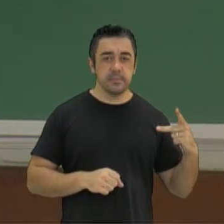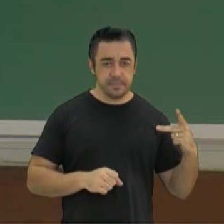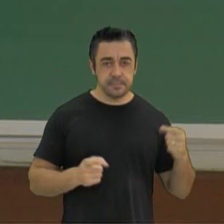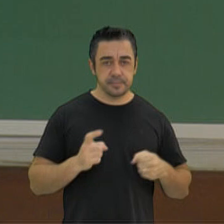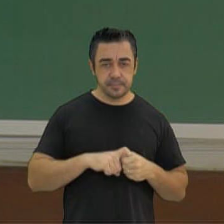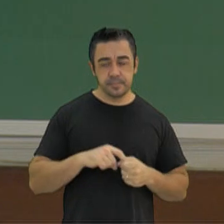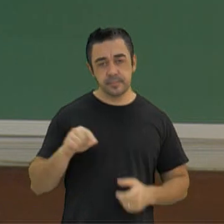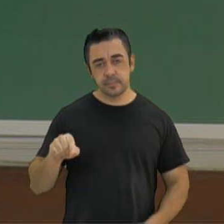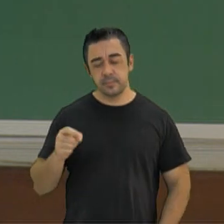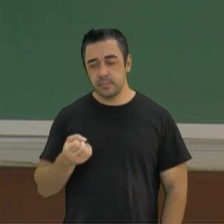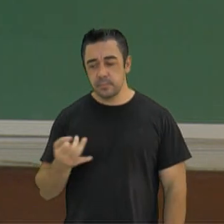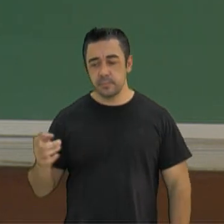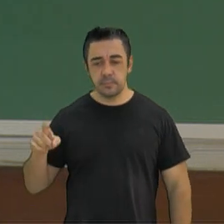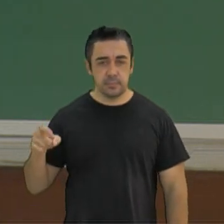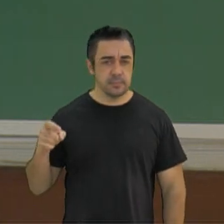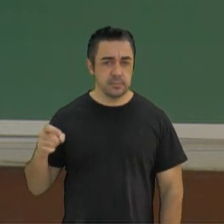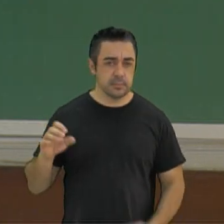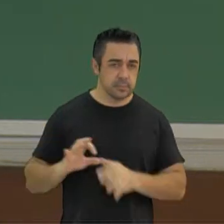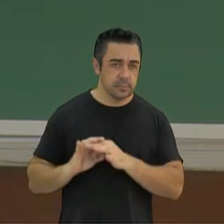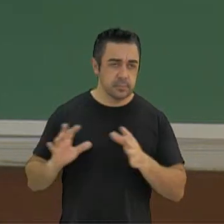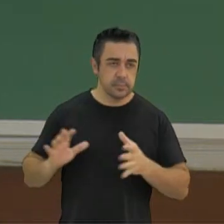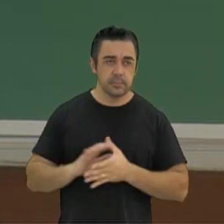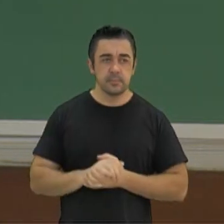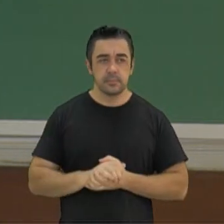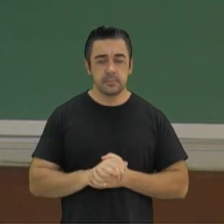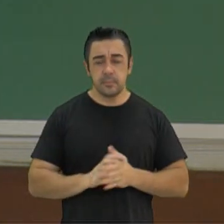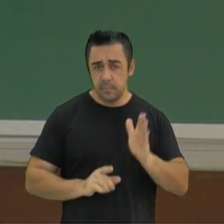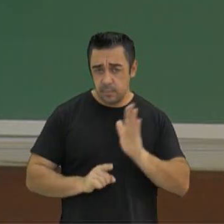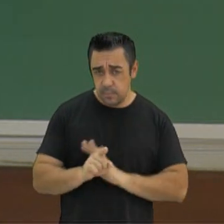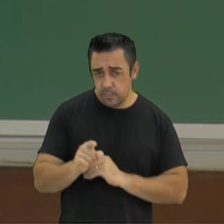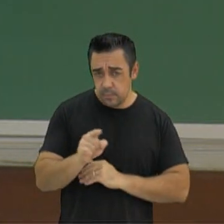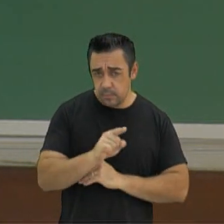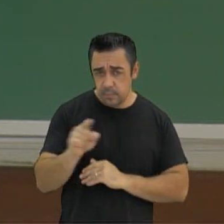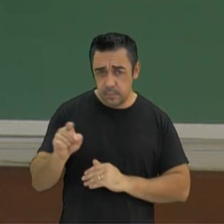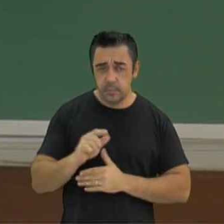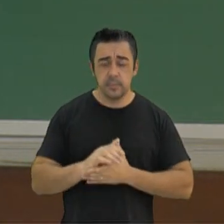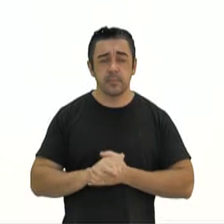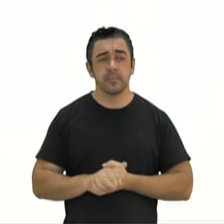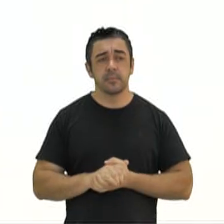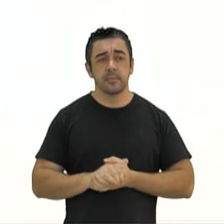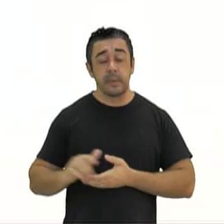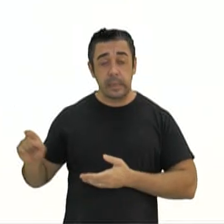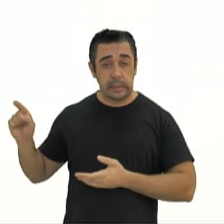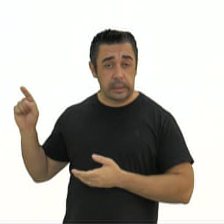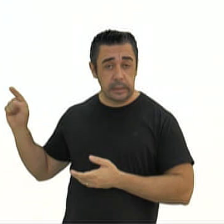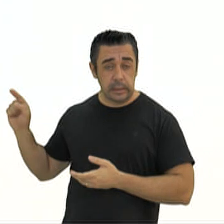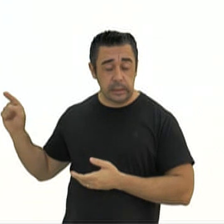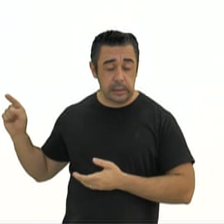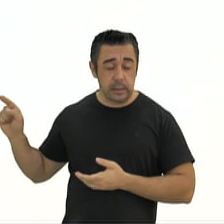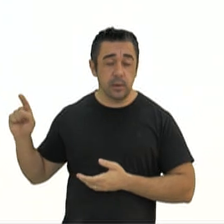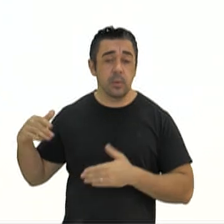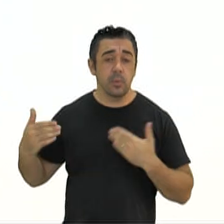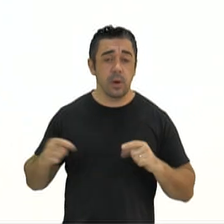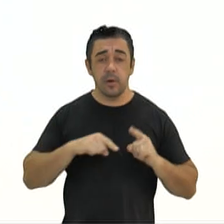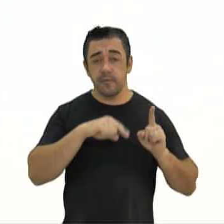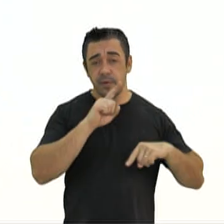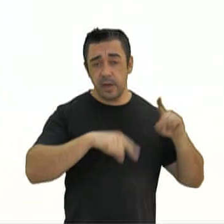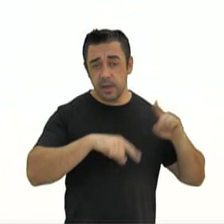a X, que é a quantidade, independente. Então, quiz aí para vocês. Nessa situação, qual é a